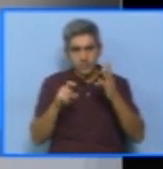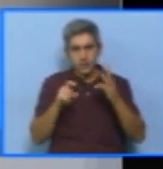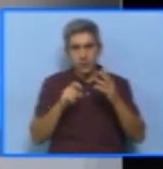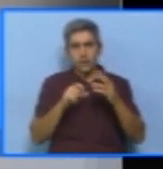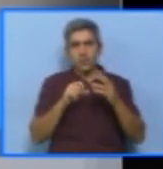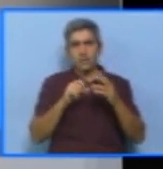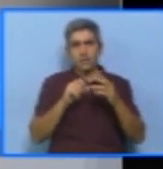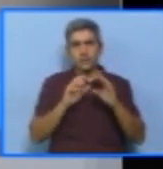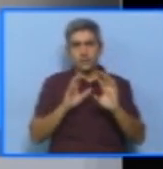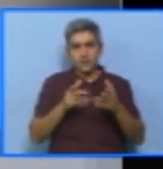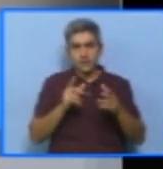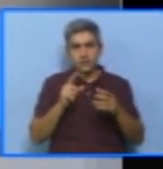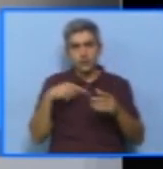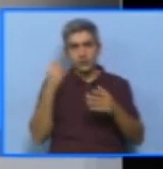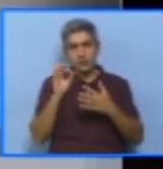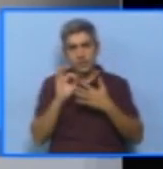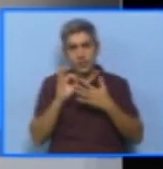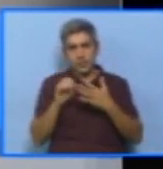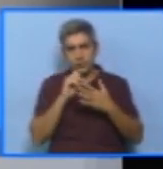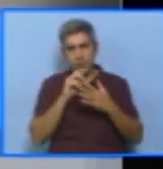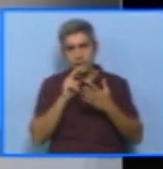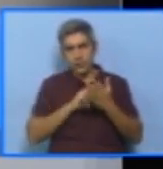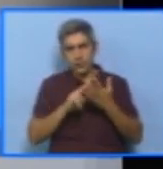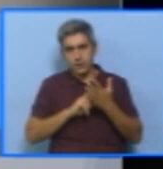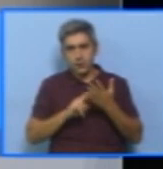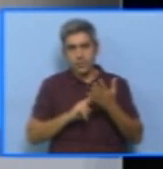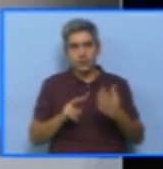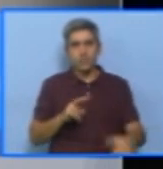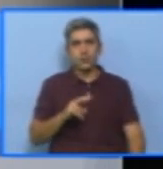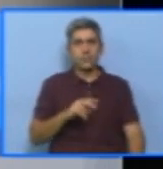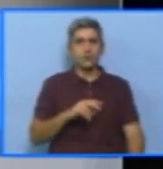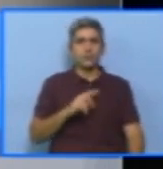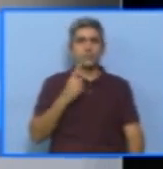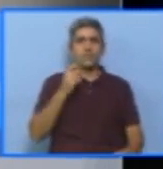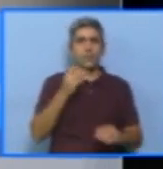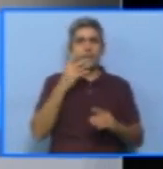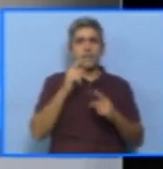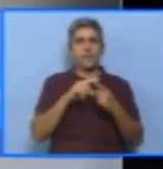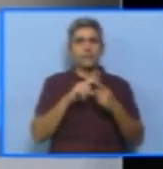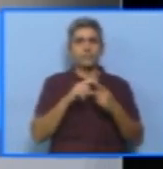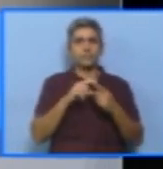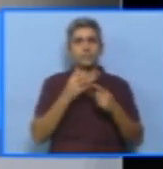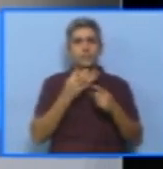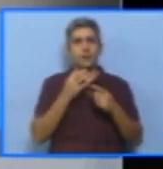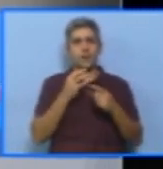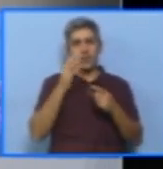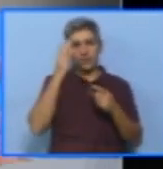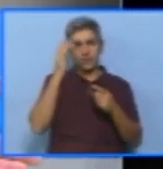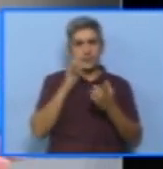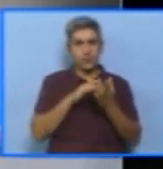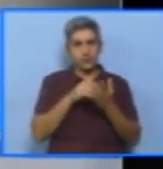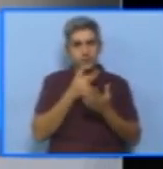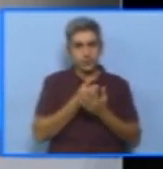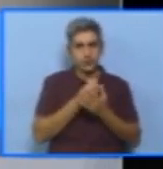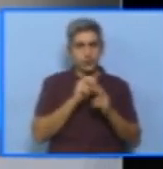que carece de outros critérios para poder ser lidos. E um dos primeiros critérios é, de facto, a teologia bíblica